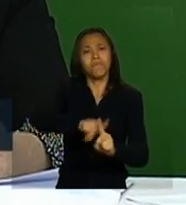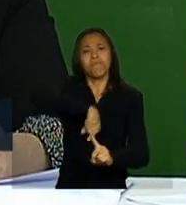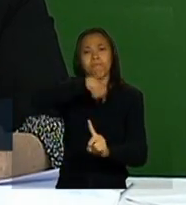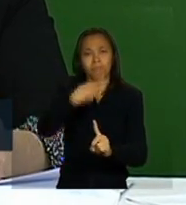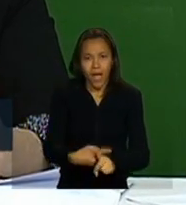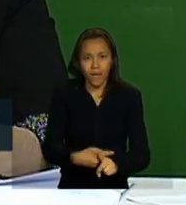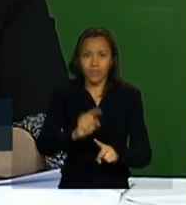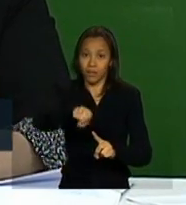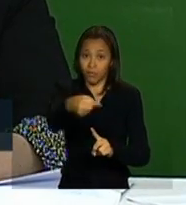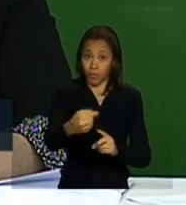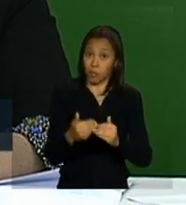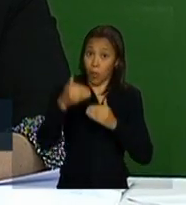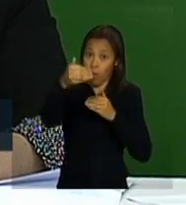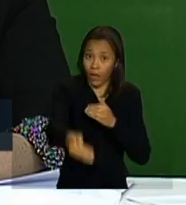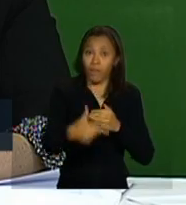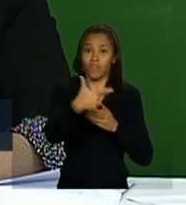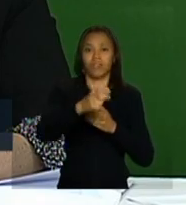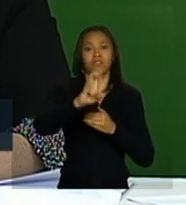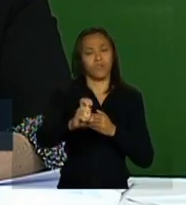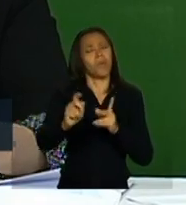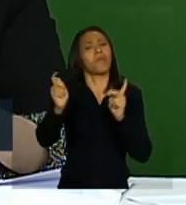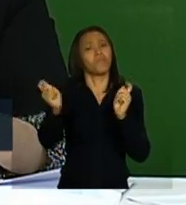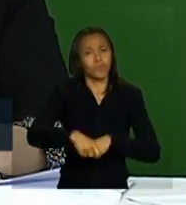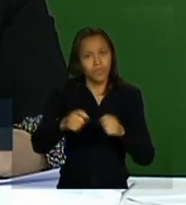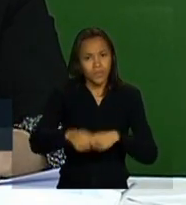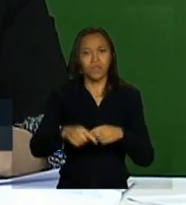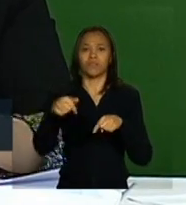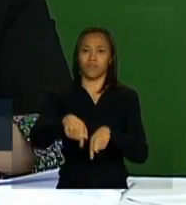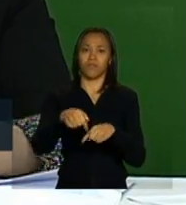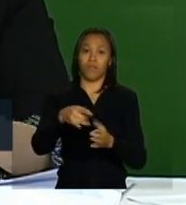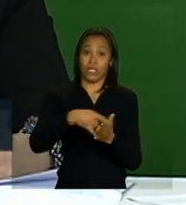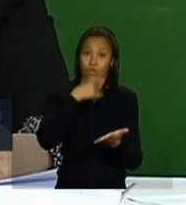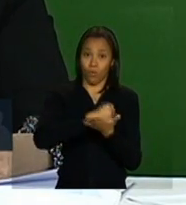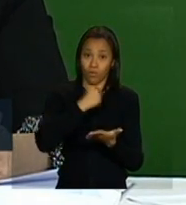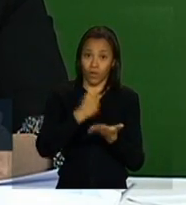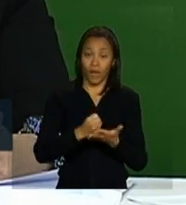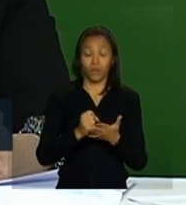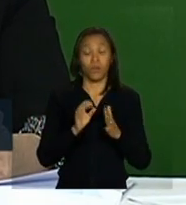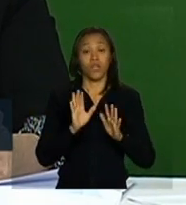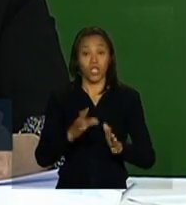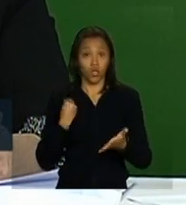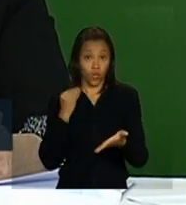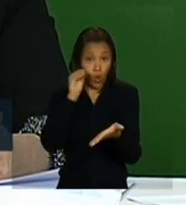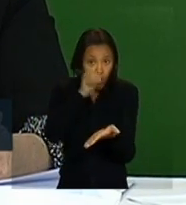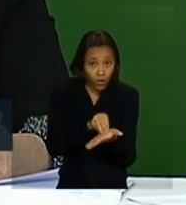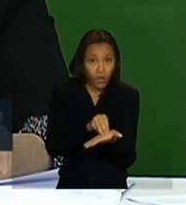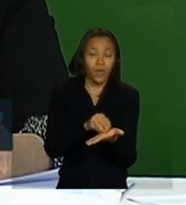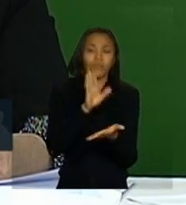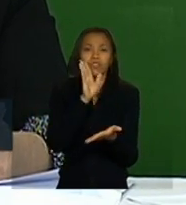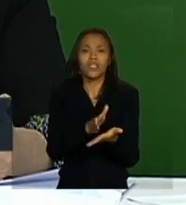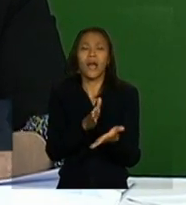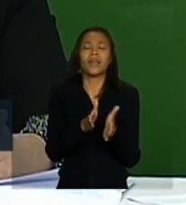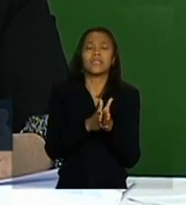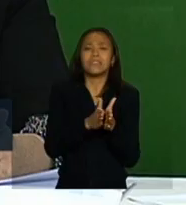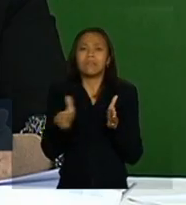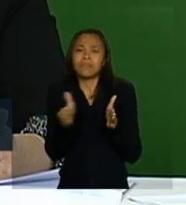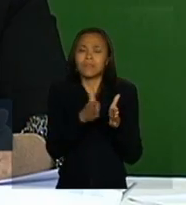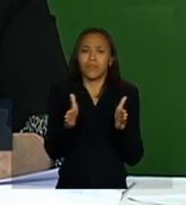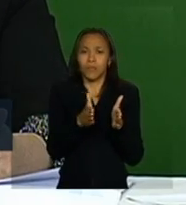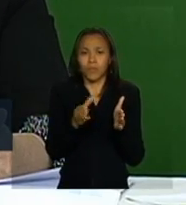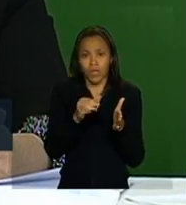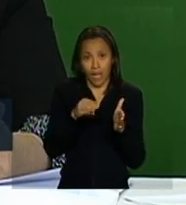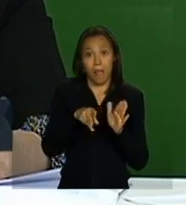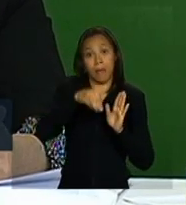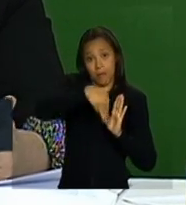Esses contratos são passíveis de prorrogação, desde que, conforme nós estamos colocando nas disposições transitórias da